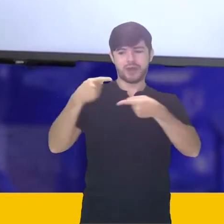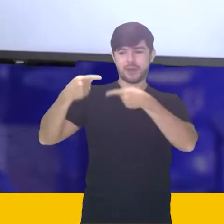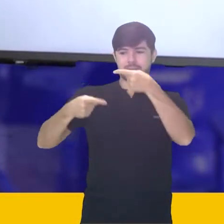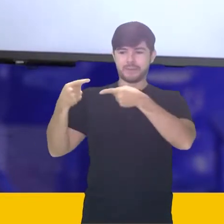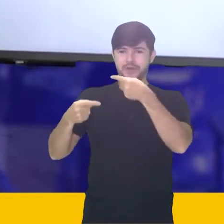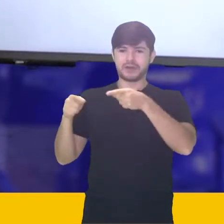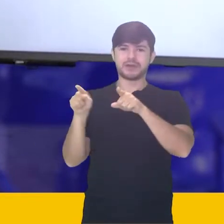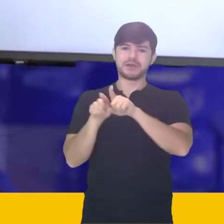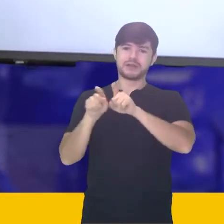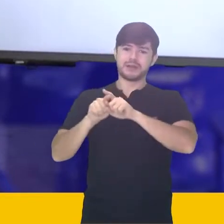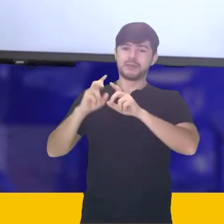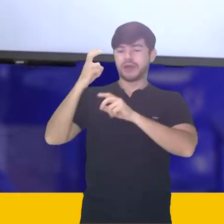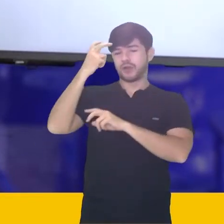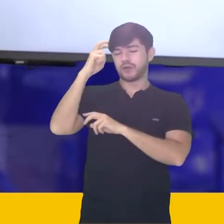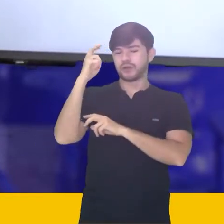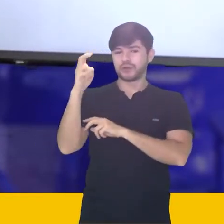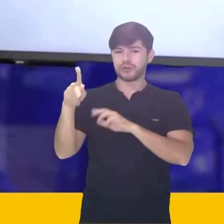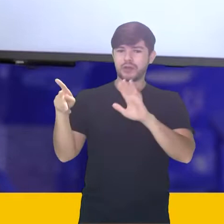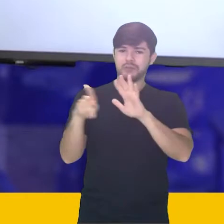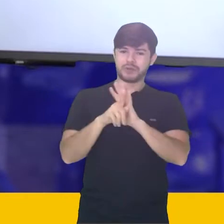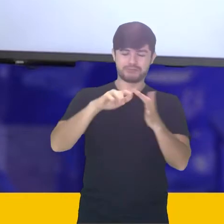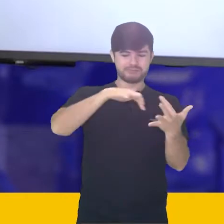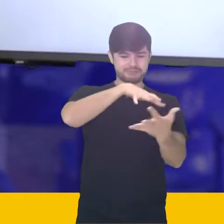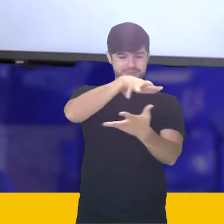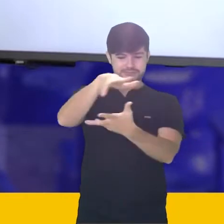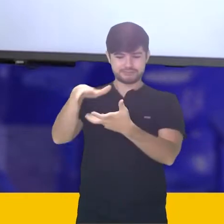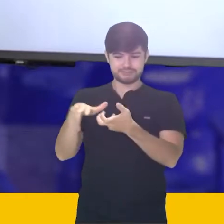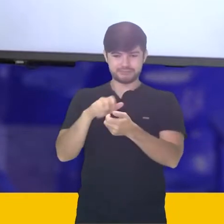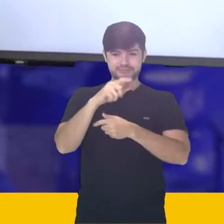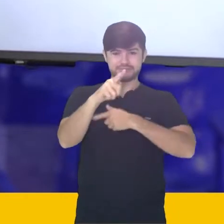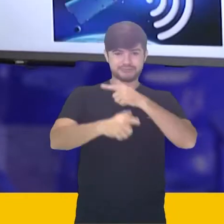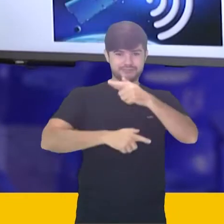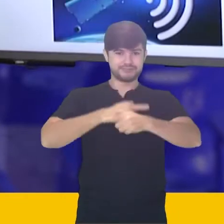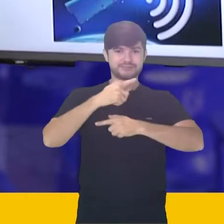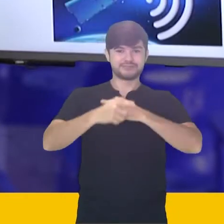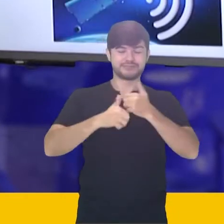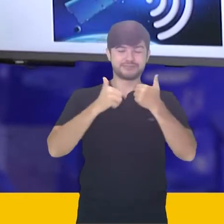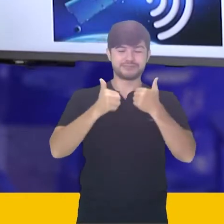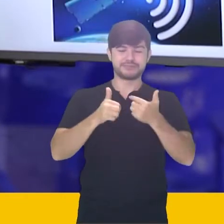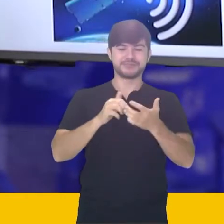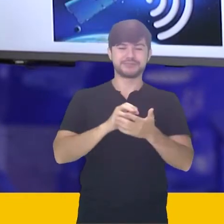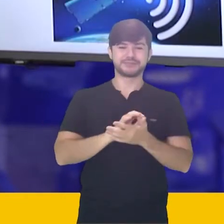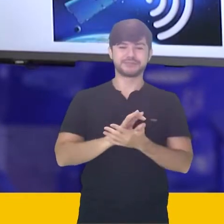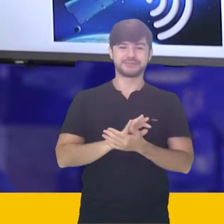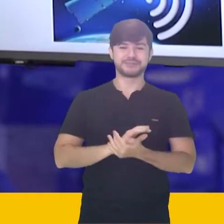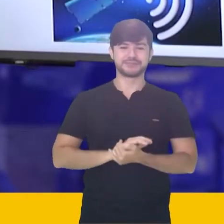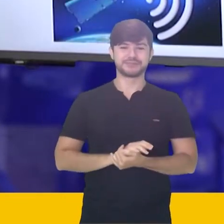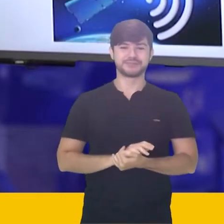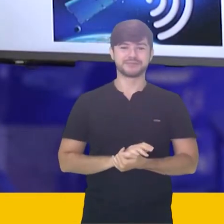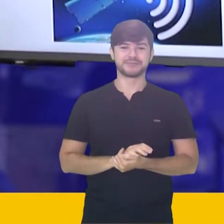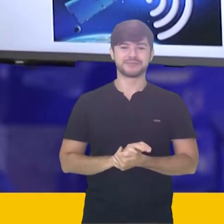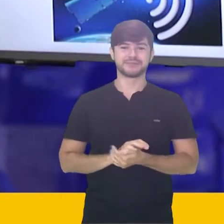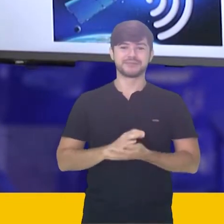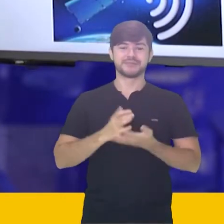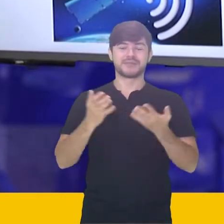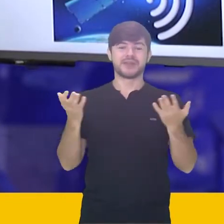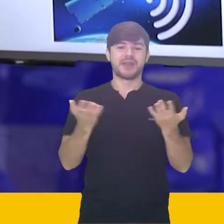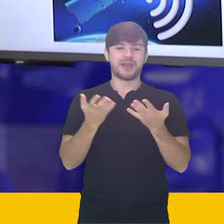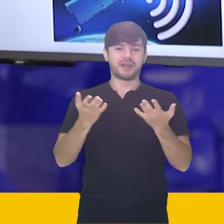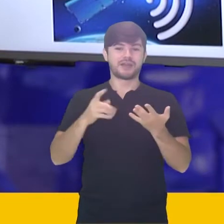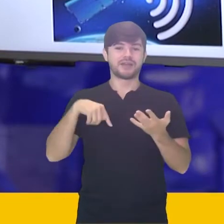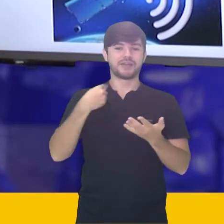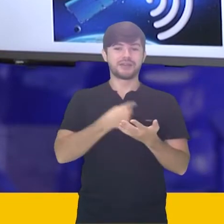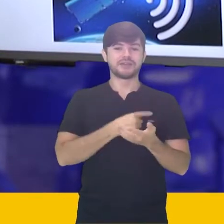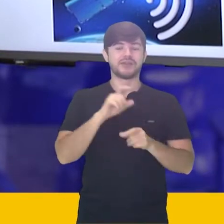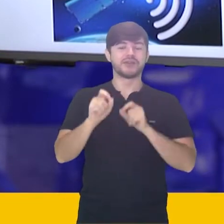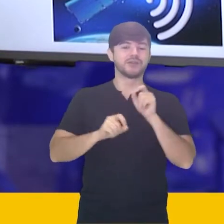e com o aspecto cultural da globalização. Então, bora lá. A gente está no quarto passo. O quarto